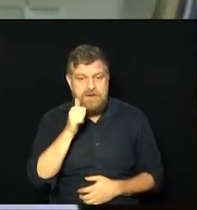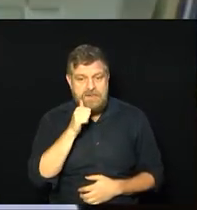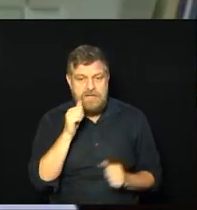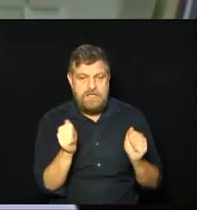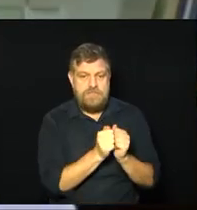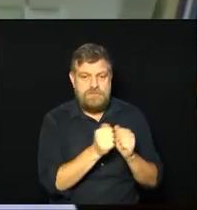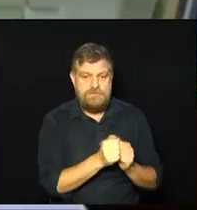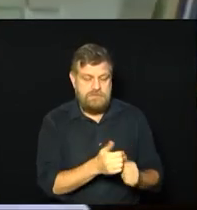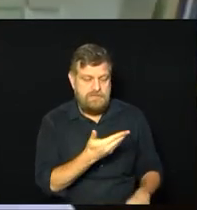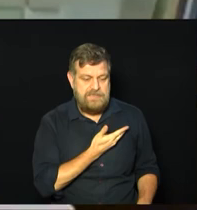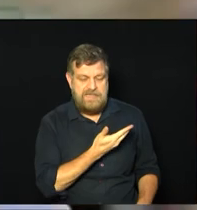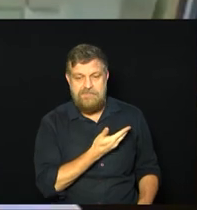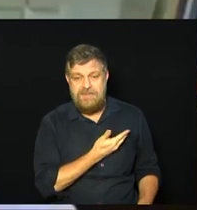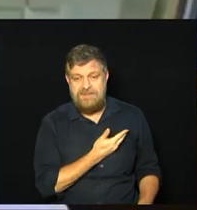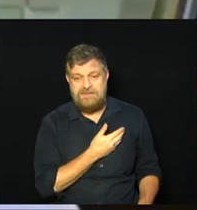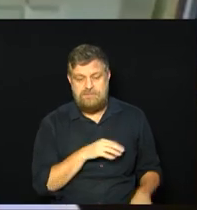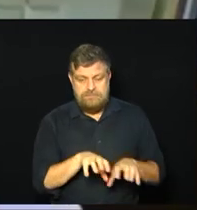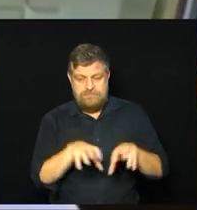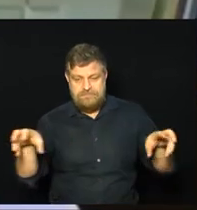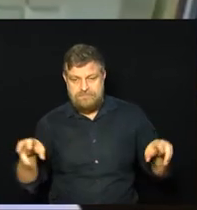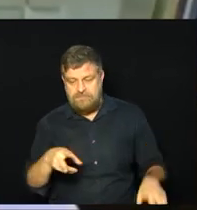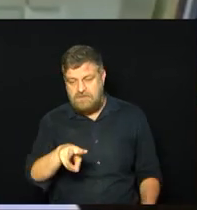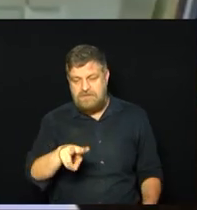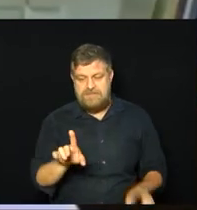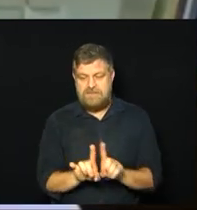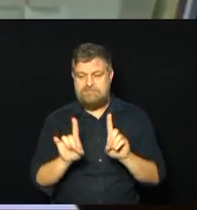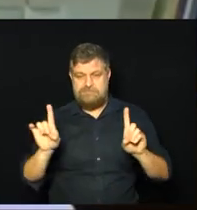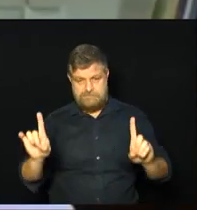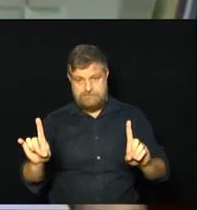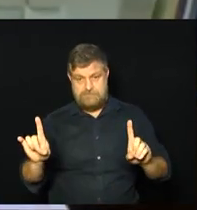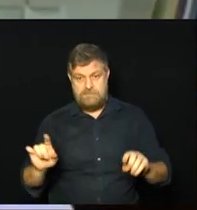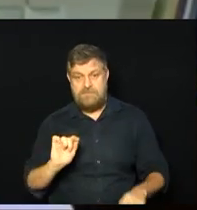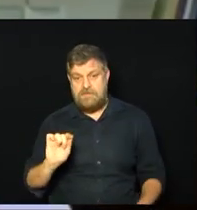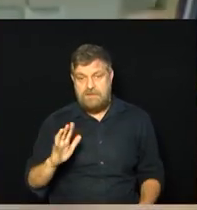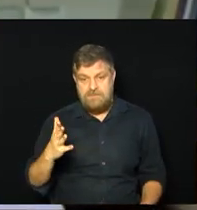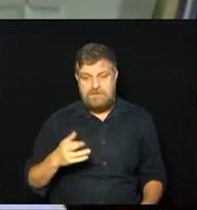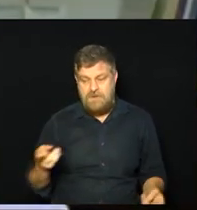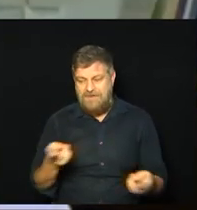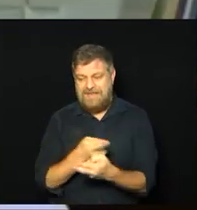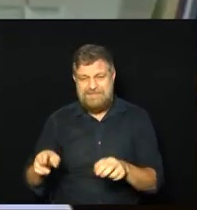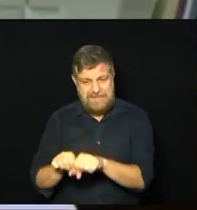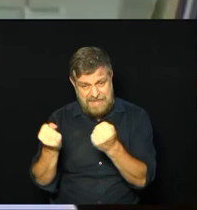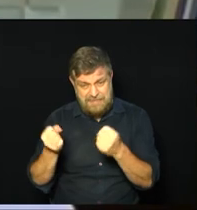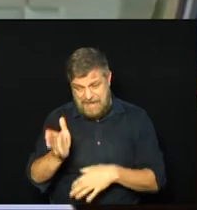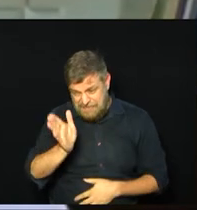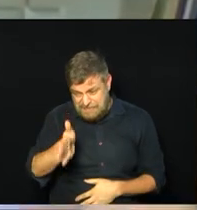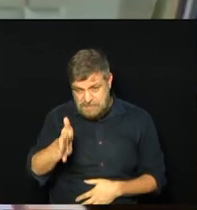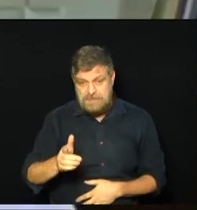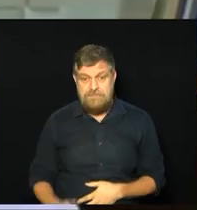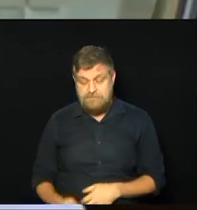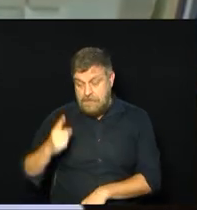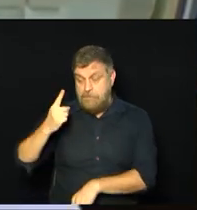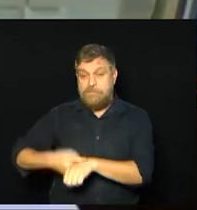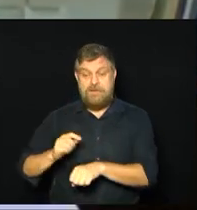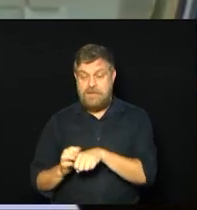para jantar fora, aí os casais mal se cruzavam, né? Então, na verdade, já não existia relacionamento, mas ninguém sabia. E aí, de repente,